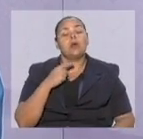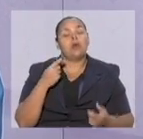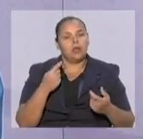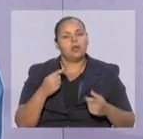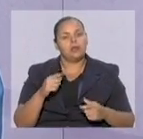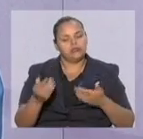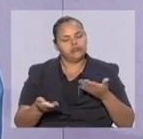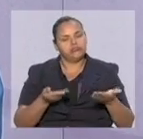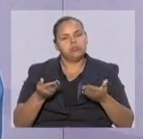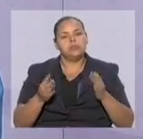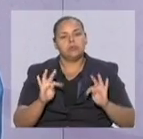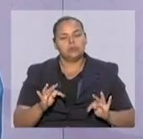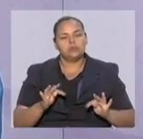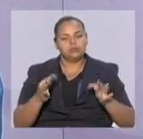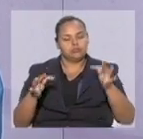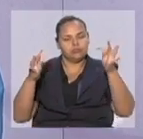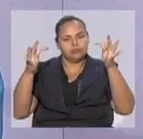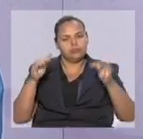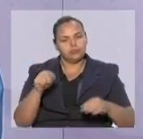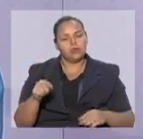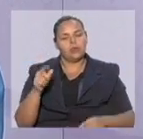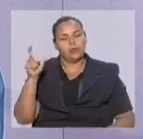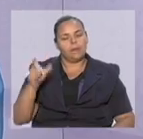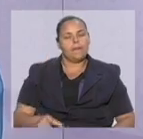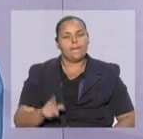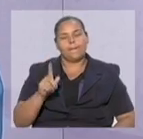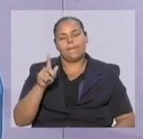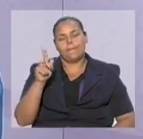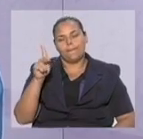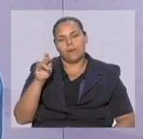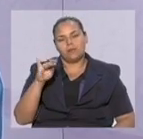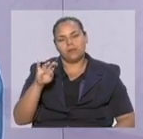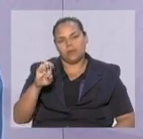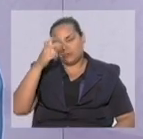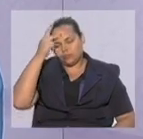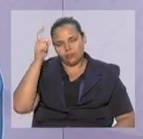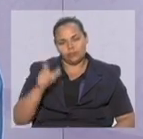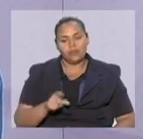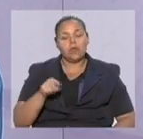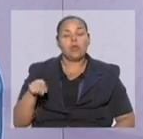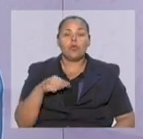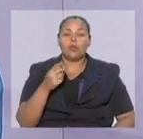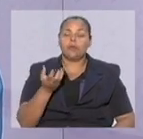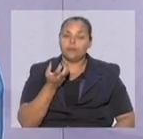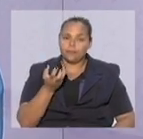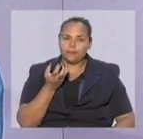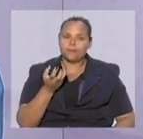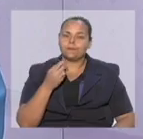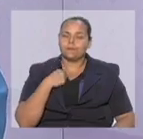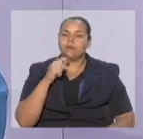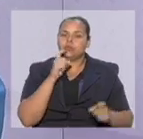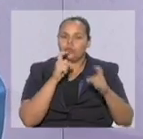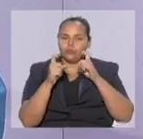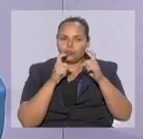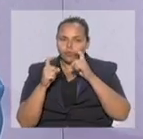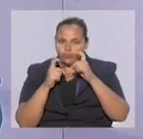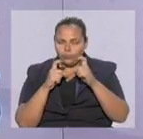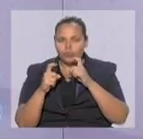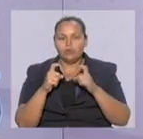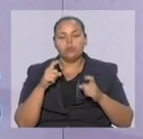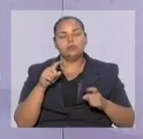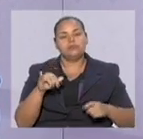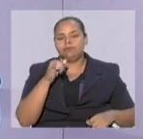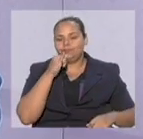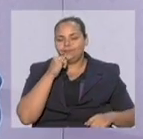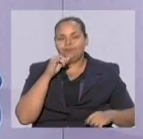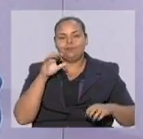expertise para tratar esse paciente. Esses pacientes precisam chegar lá. E hoje o que nós queremos nessa discussão